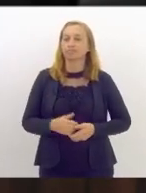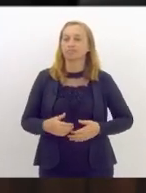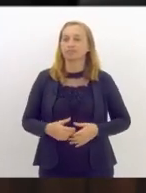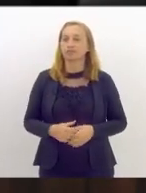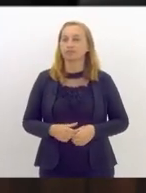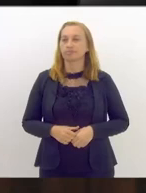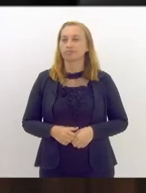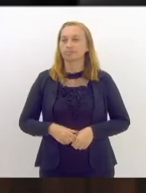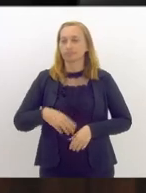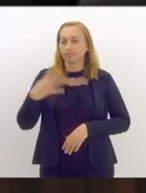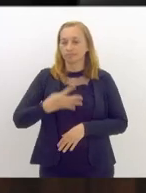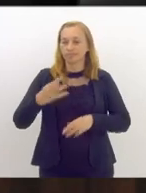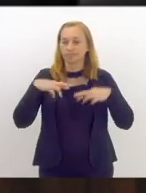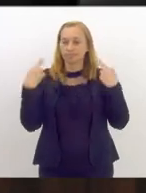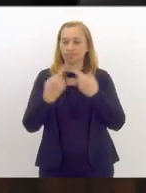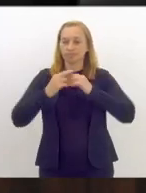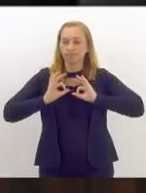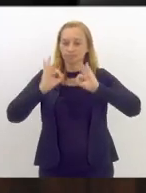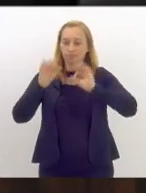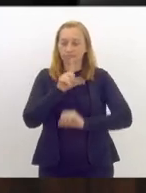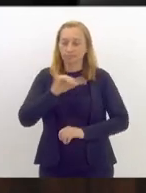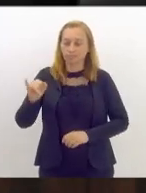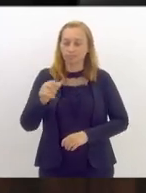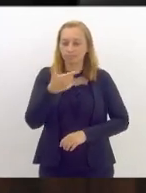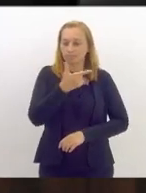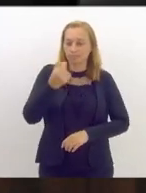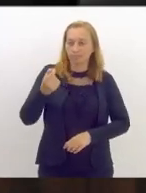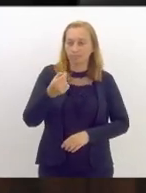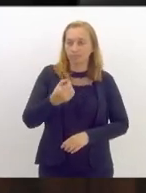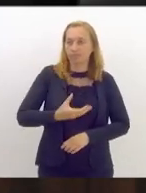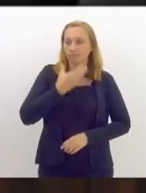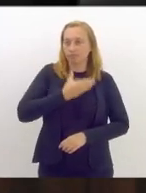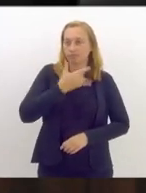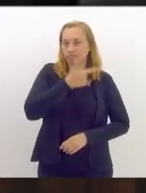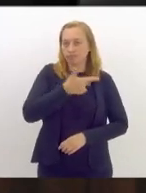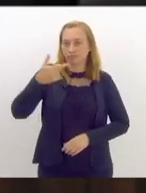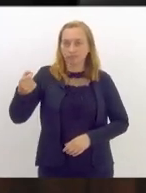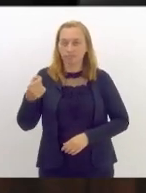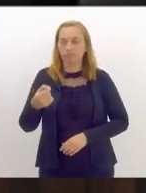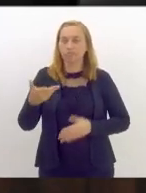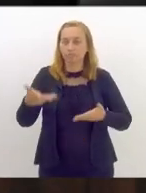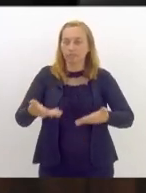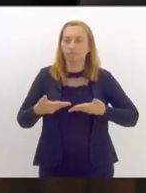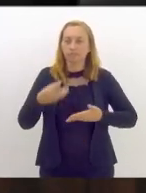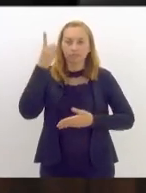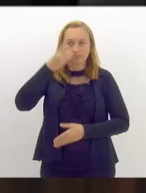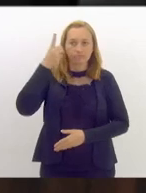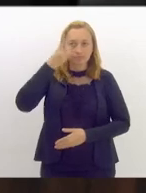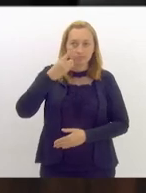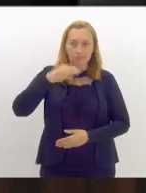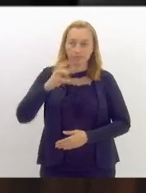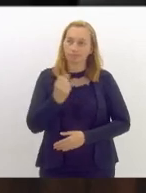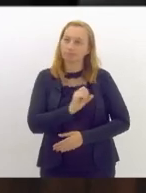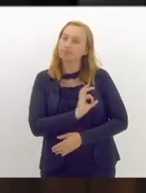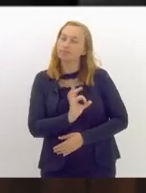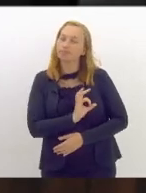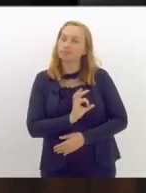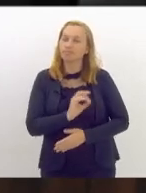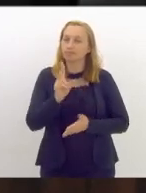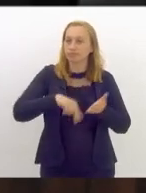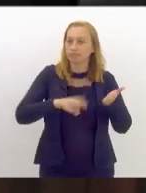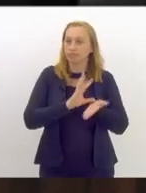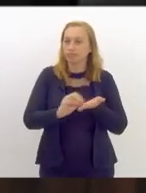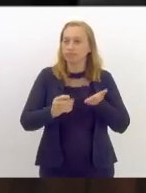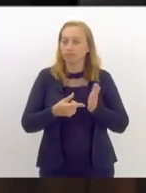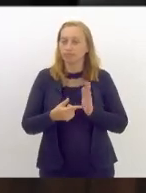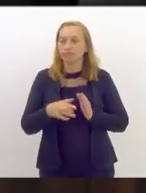aberta a quarta sessão extraordinária do dia 20 de Dezembro de 2020 presença convida deputada Marta Rocha fazer a leitura da ata da sessão